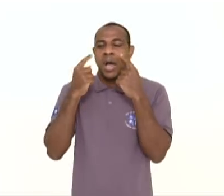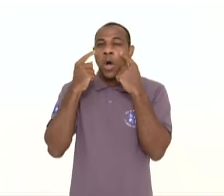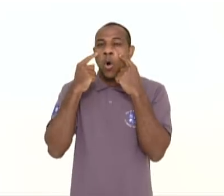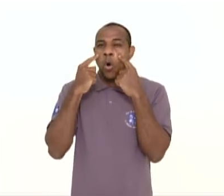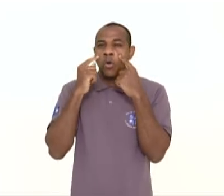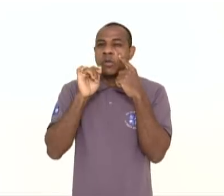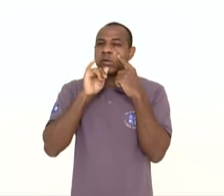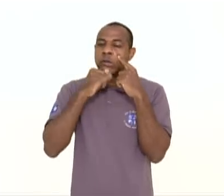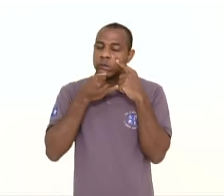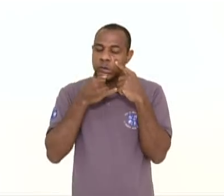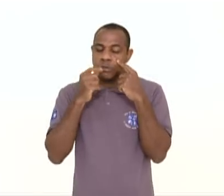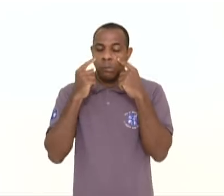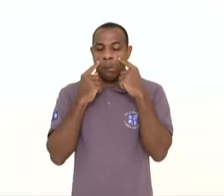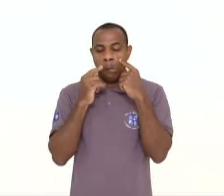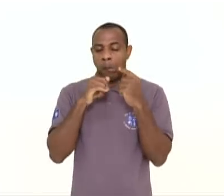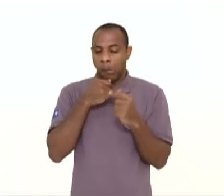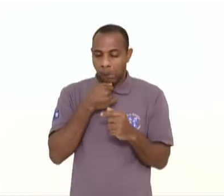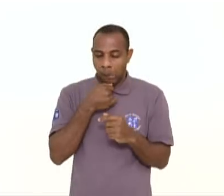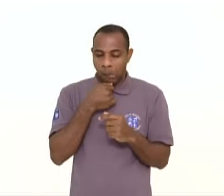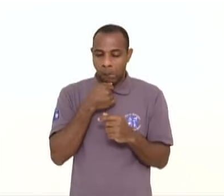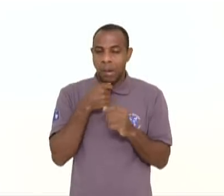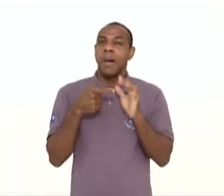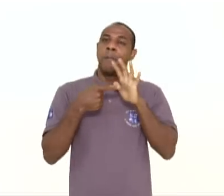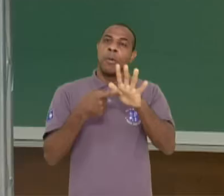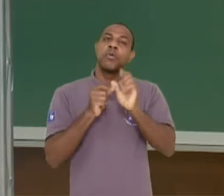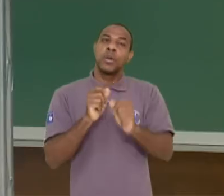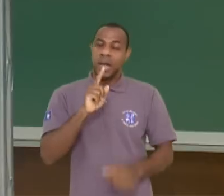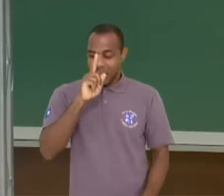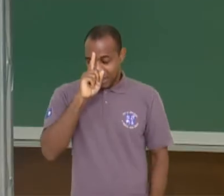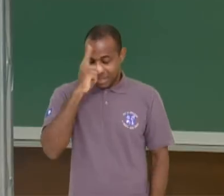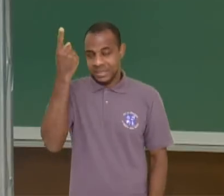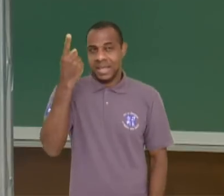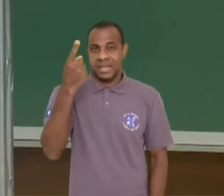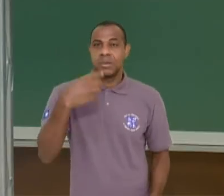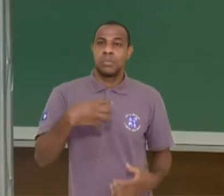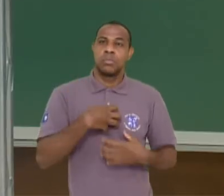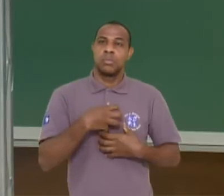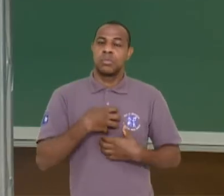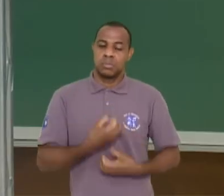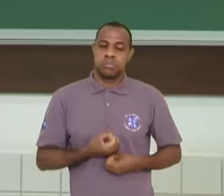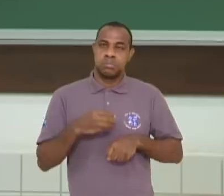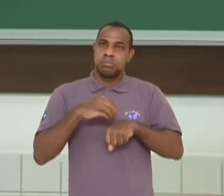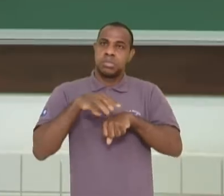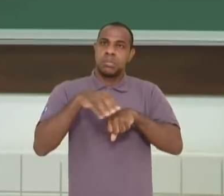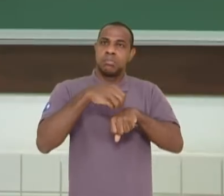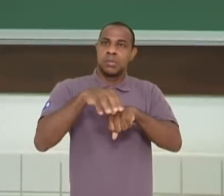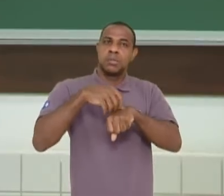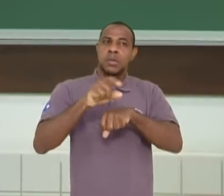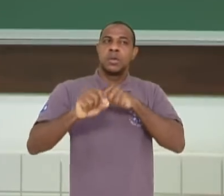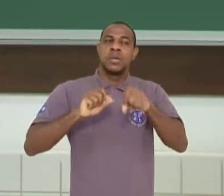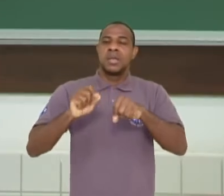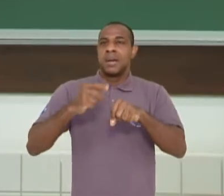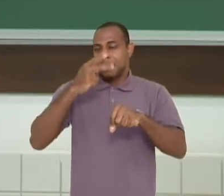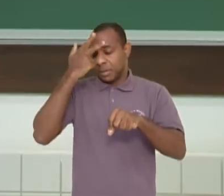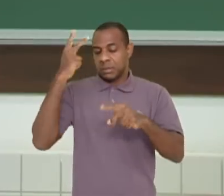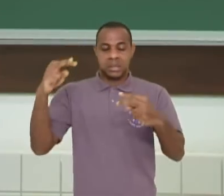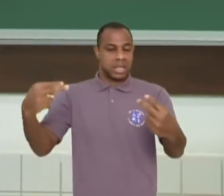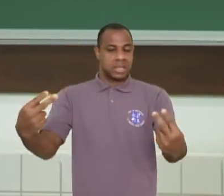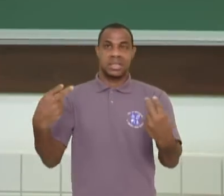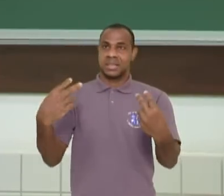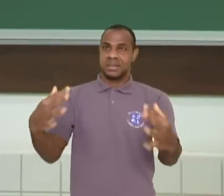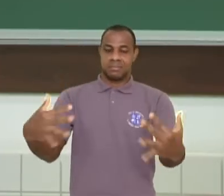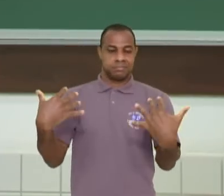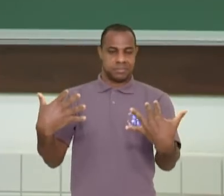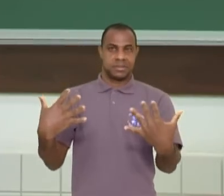né? Então ele tenta trazer essa ideia ao espectador, ao povo que está, ao pessoal que está acompanhando